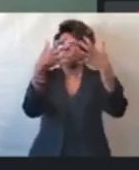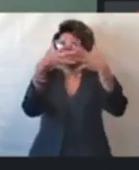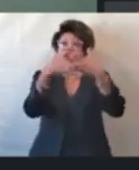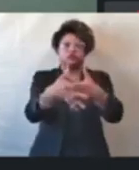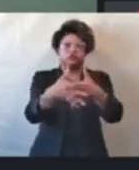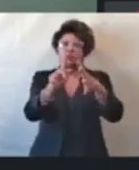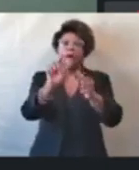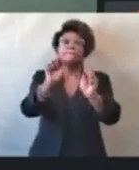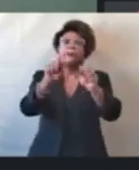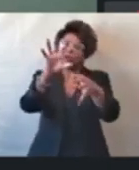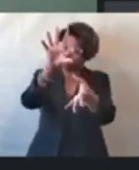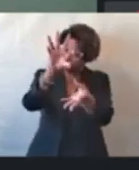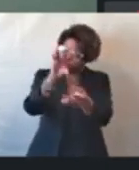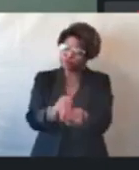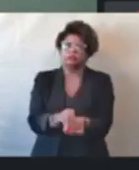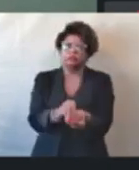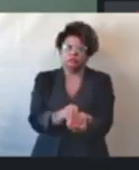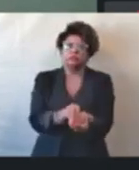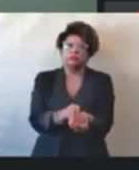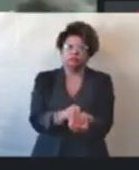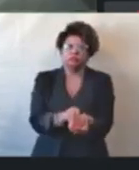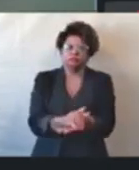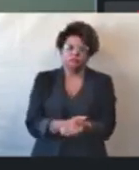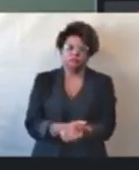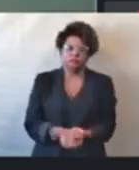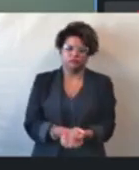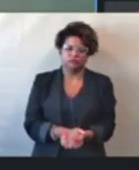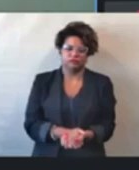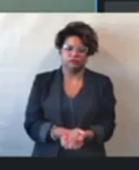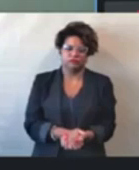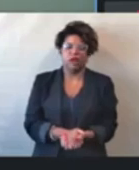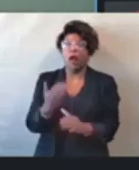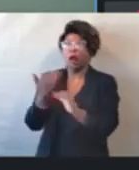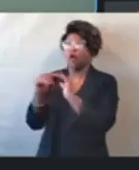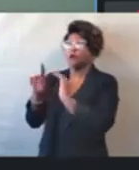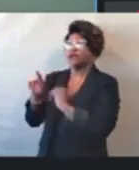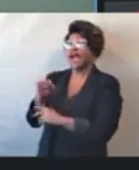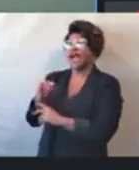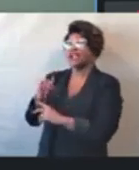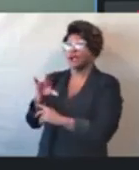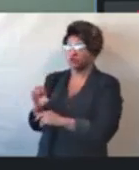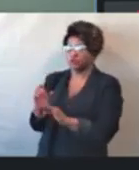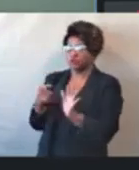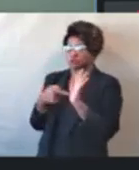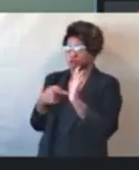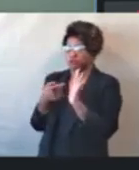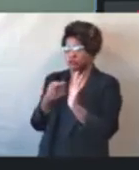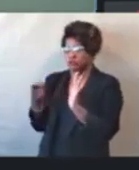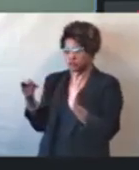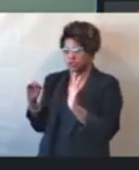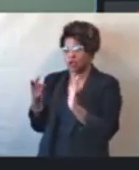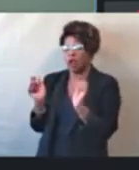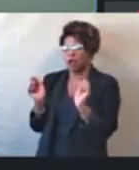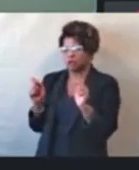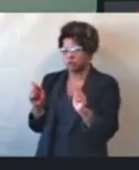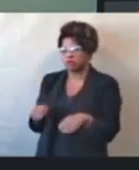sintética. Mas eu estou falando assim, para na hora de estudar. A gente vai de anexo à apresentação e aí fica ótimo, tá?